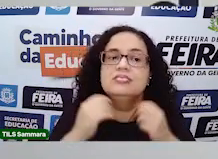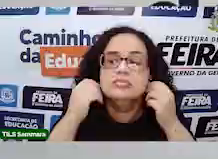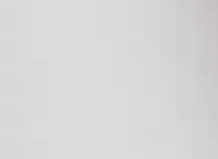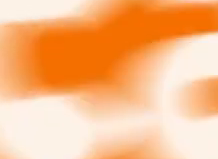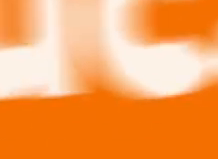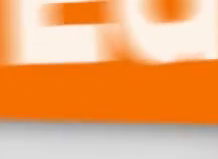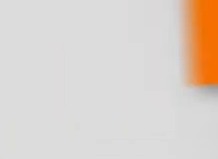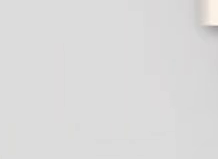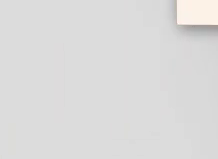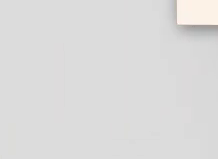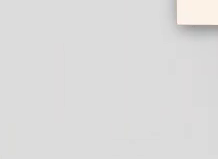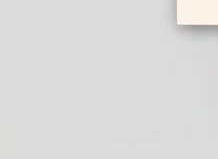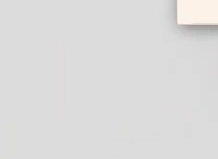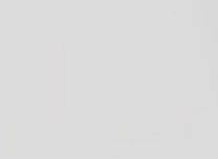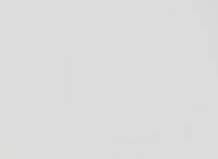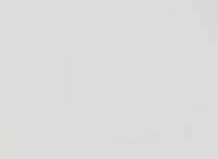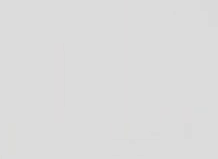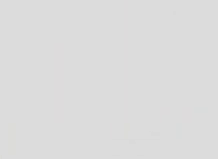Valeu?